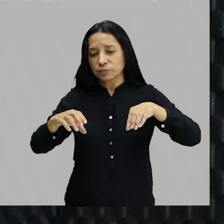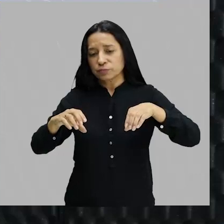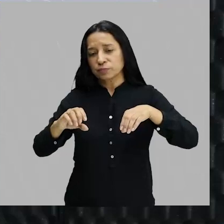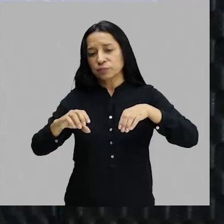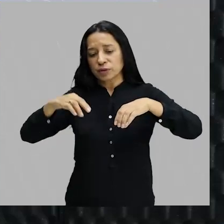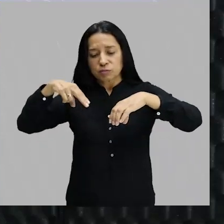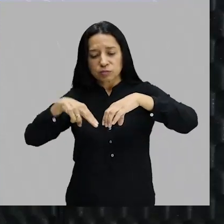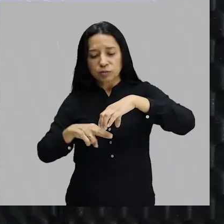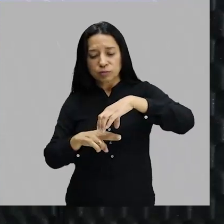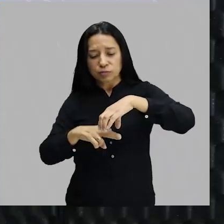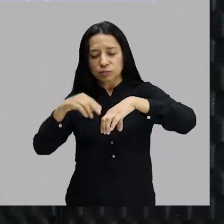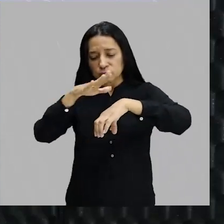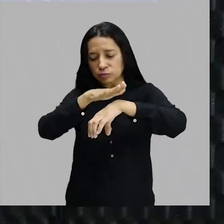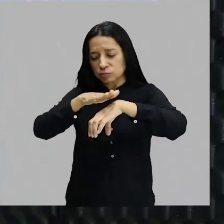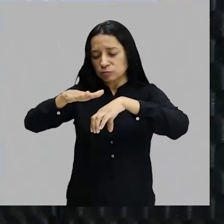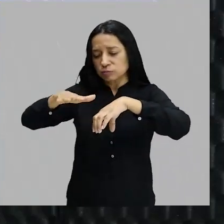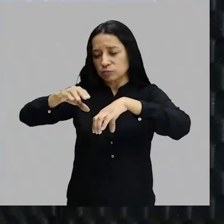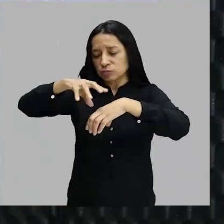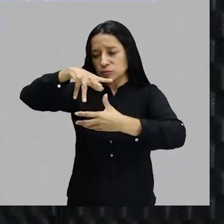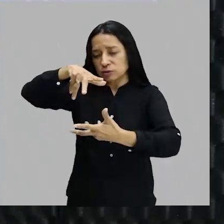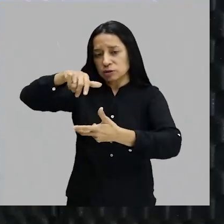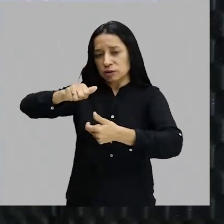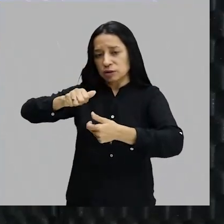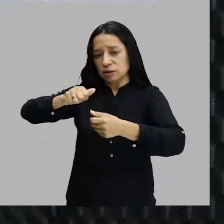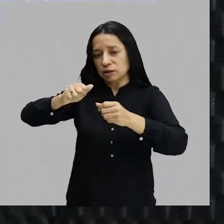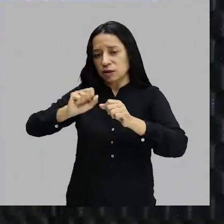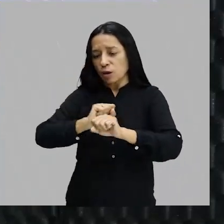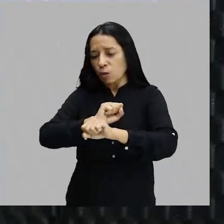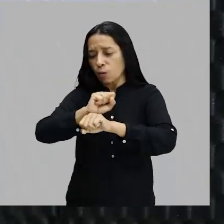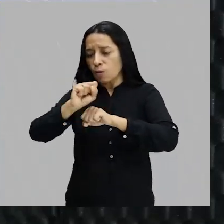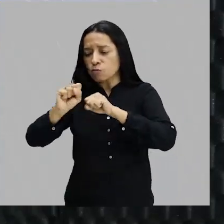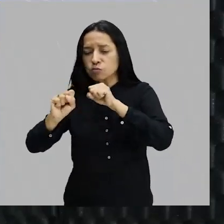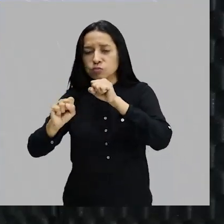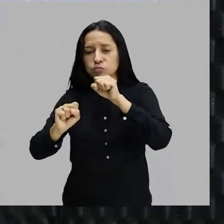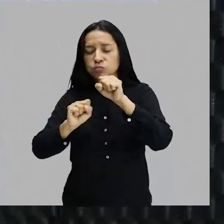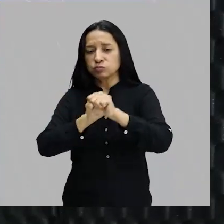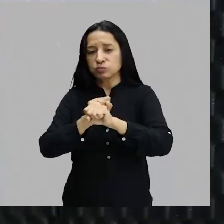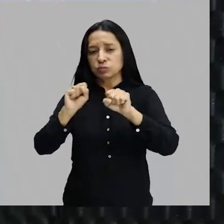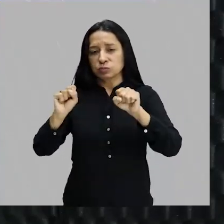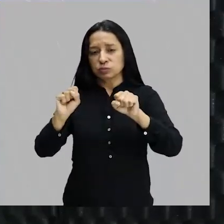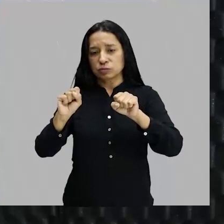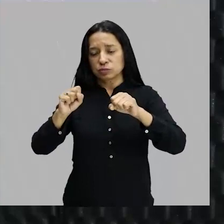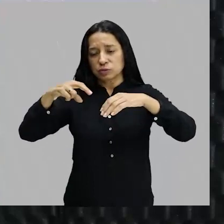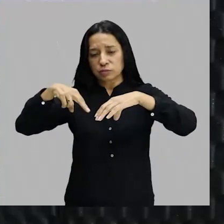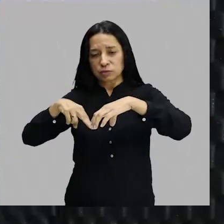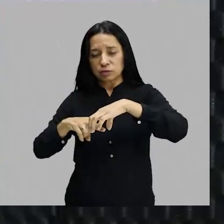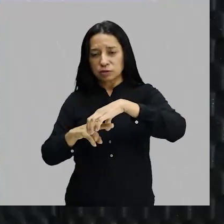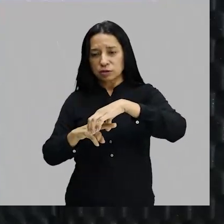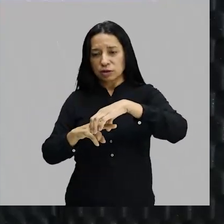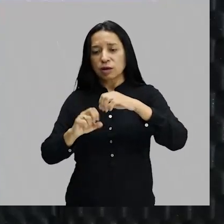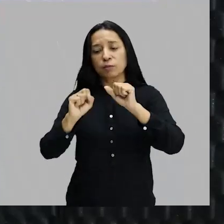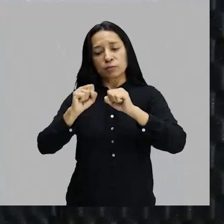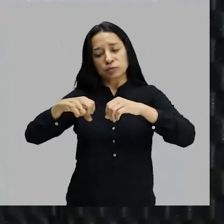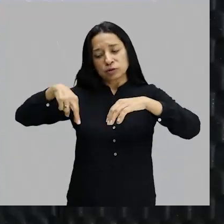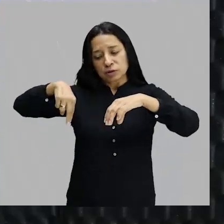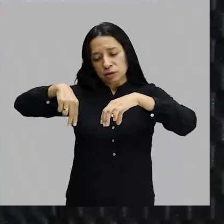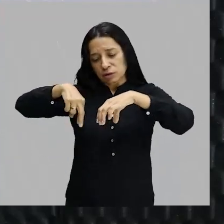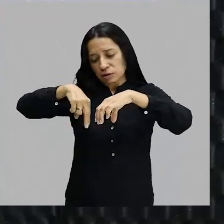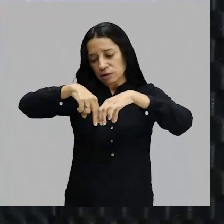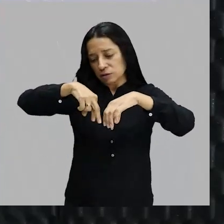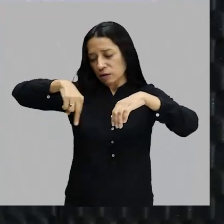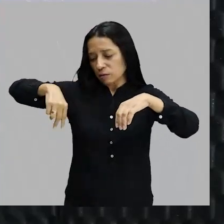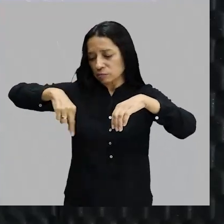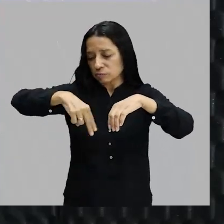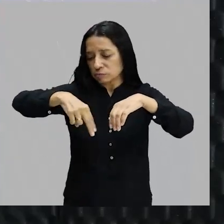sepulturas debaixo da terra, como se fosse um gigantesco emaranhado, como se fosse um bairro gigante, só que debaixo da terra, e você podia andar pelos corredores,